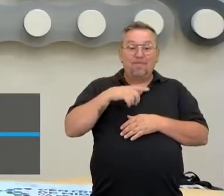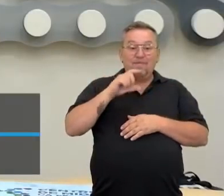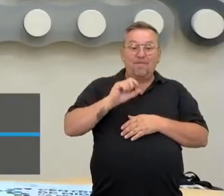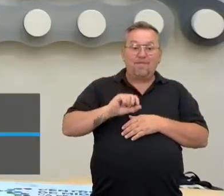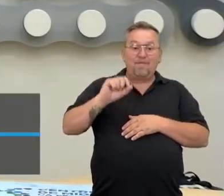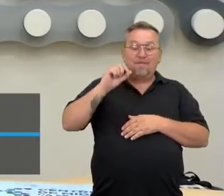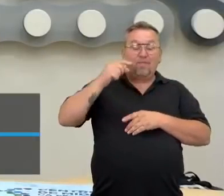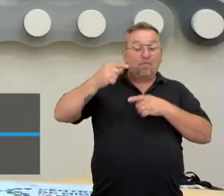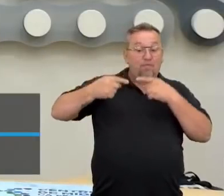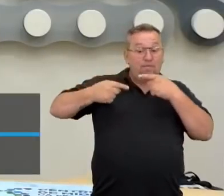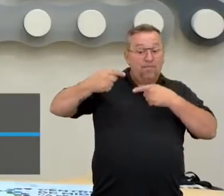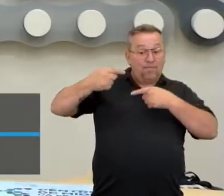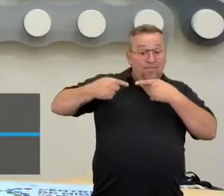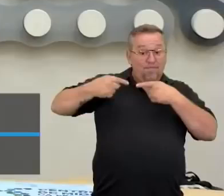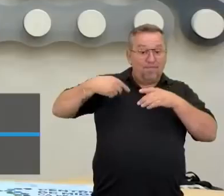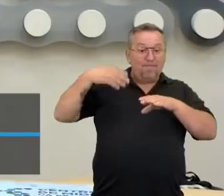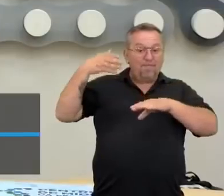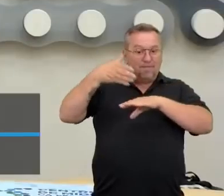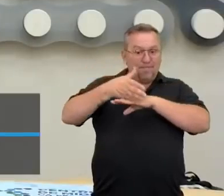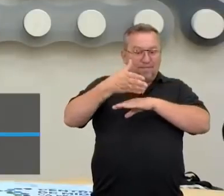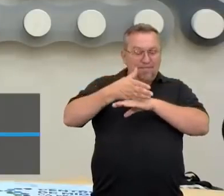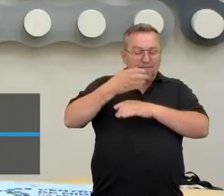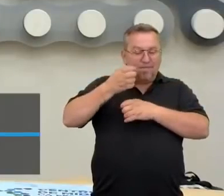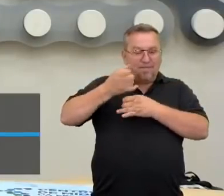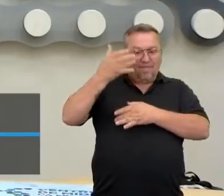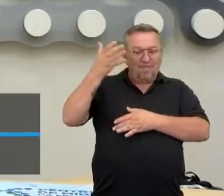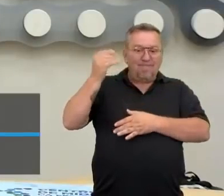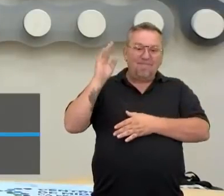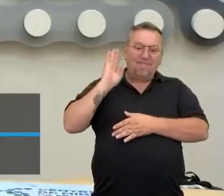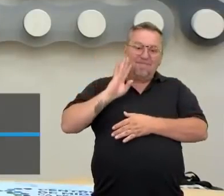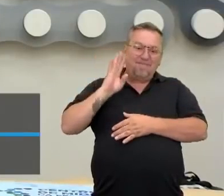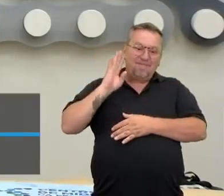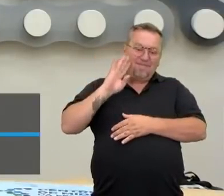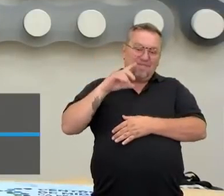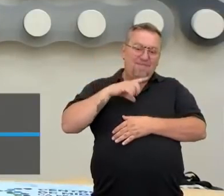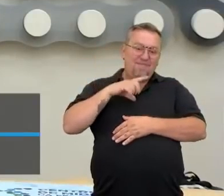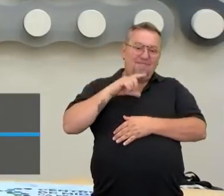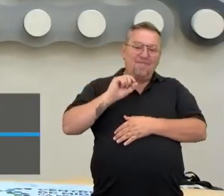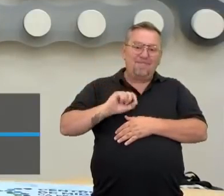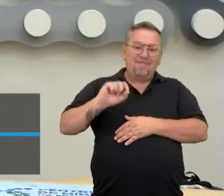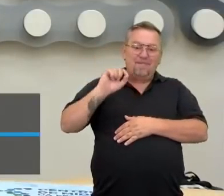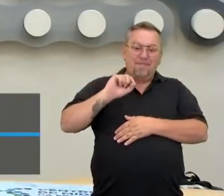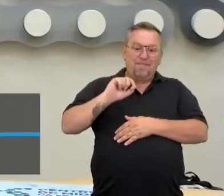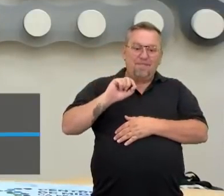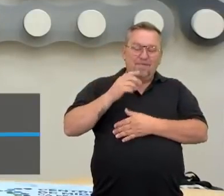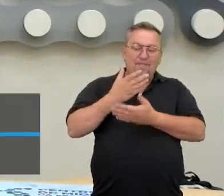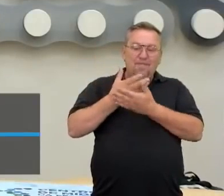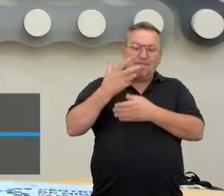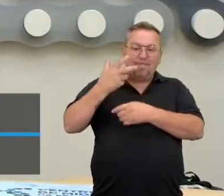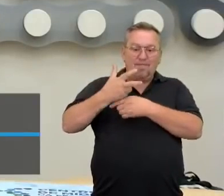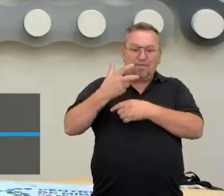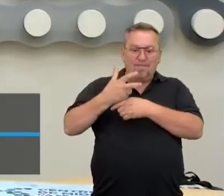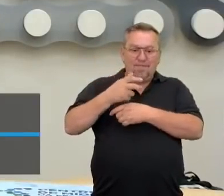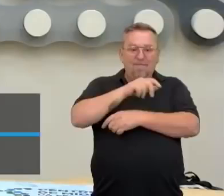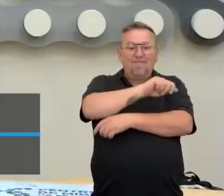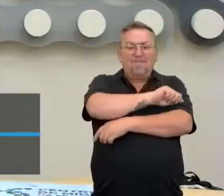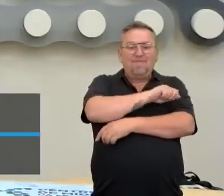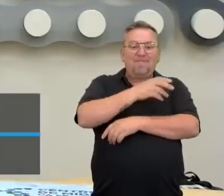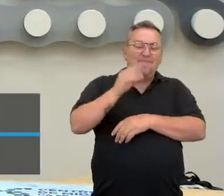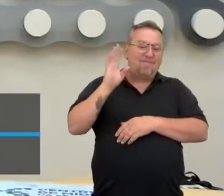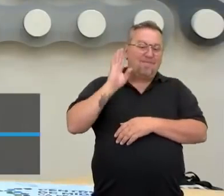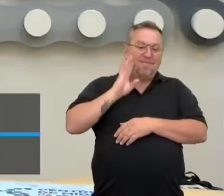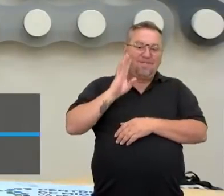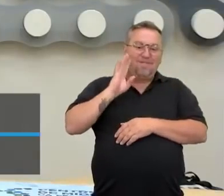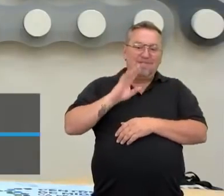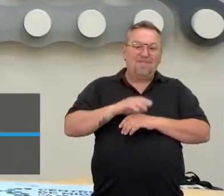aí um debate, além da participação de vocês aí no chat, que é muito importante, nós teremos de modo remoto também a participação de alunos. Nossa, eu esperei